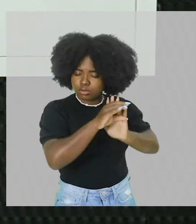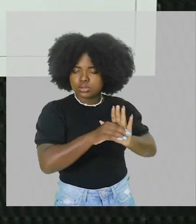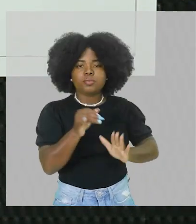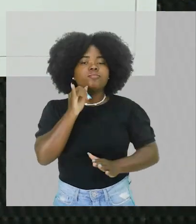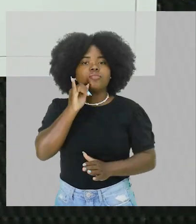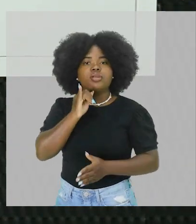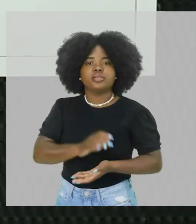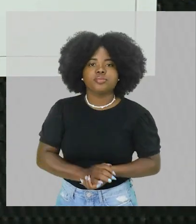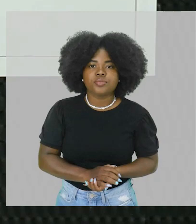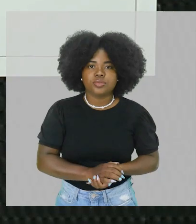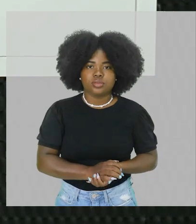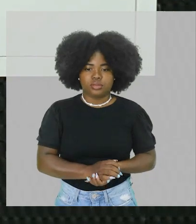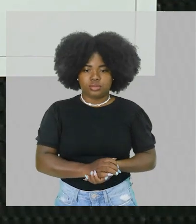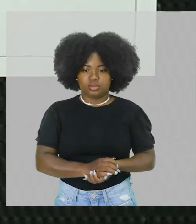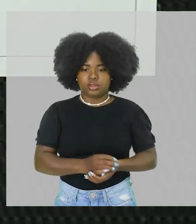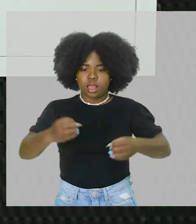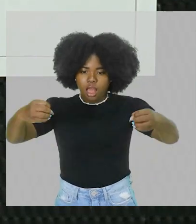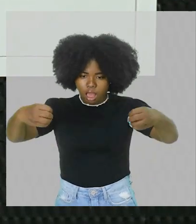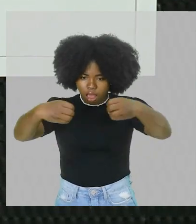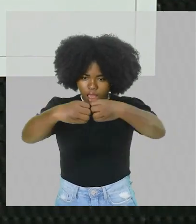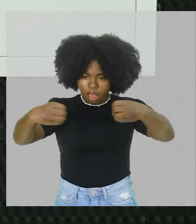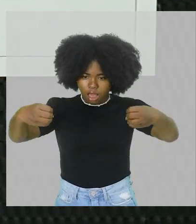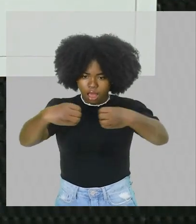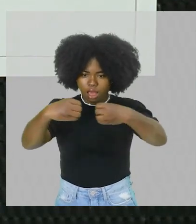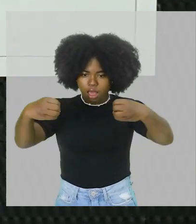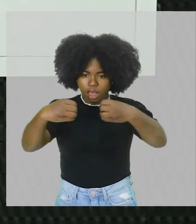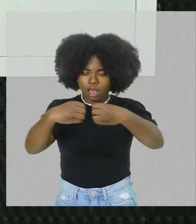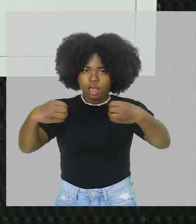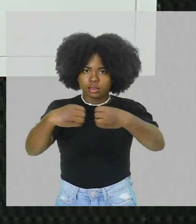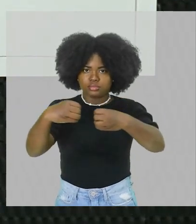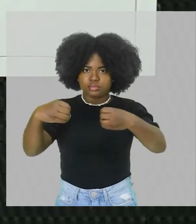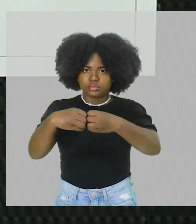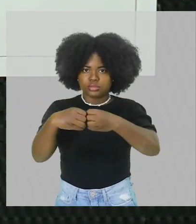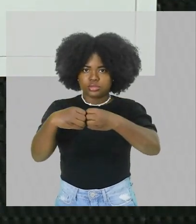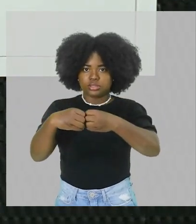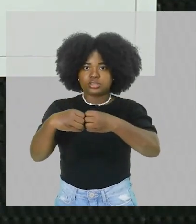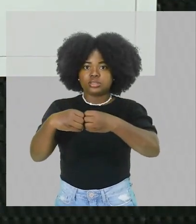a atração entre esses ímãs,